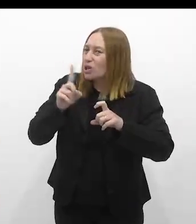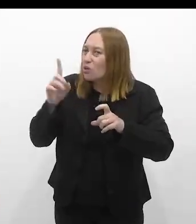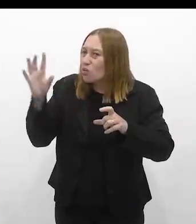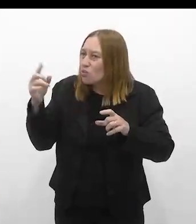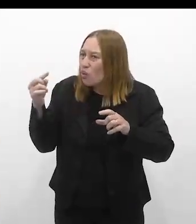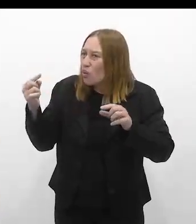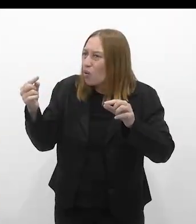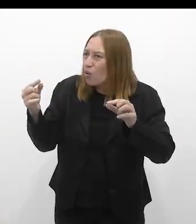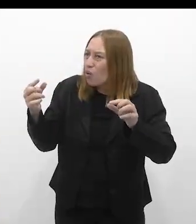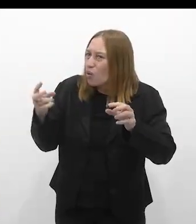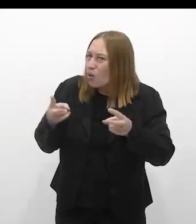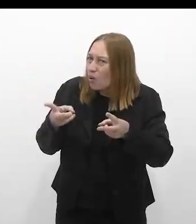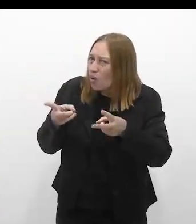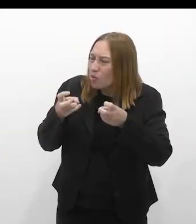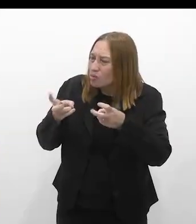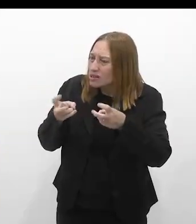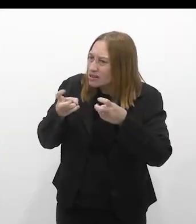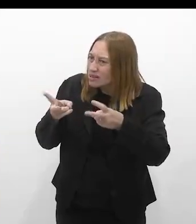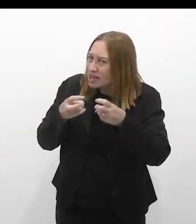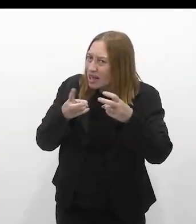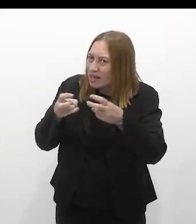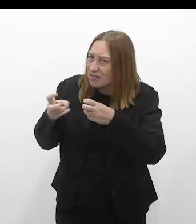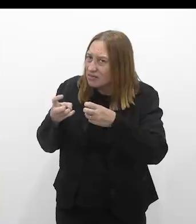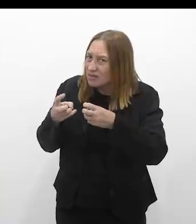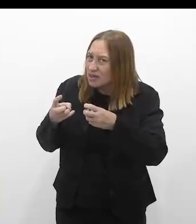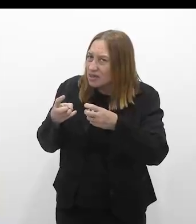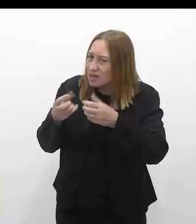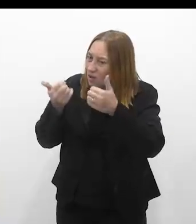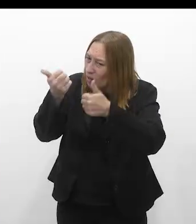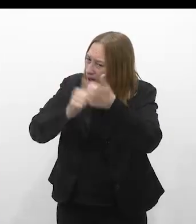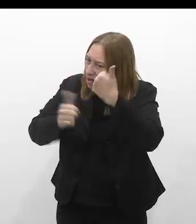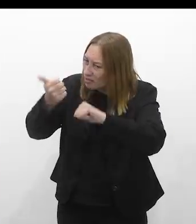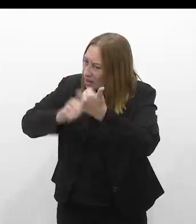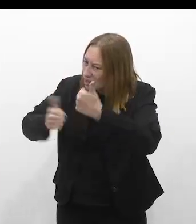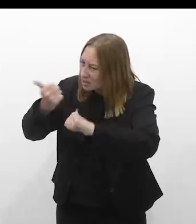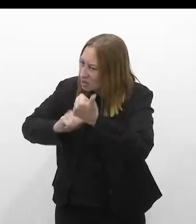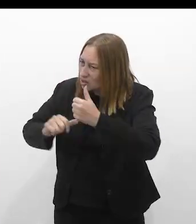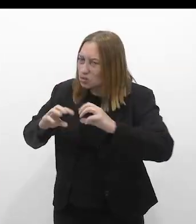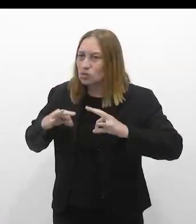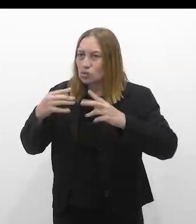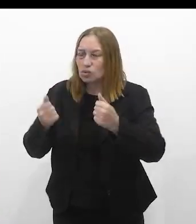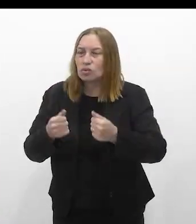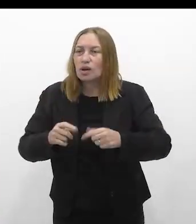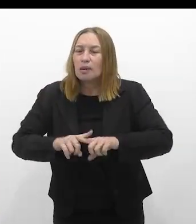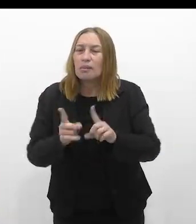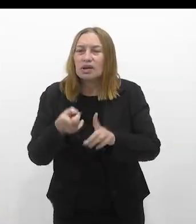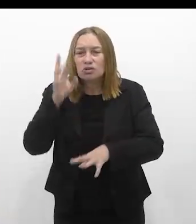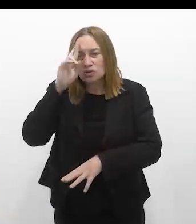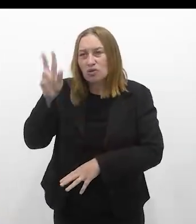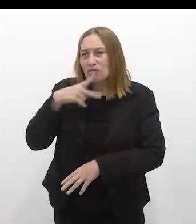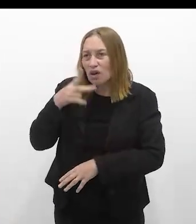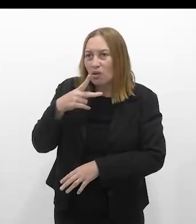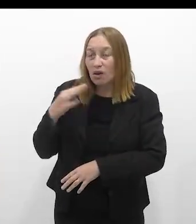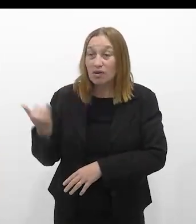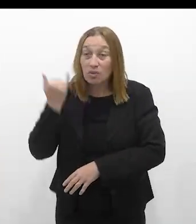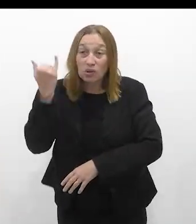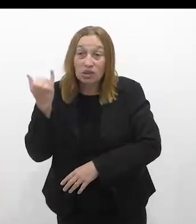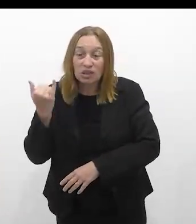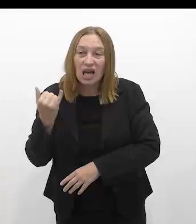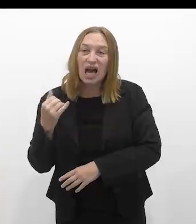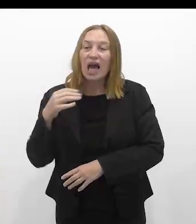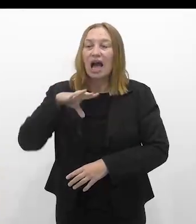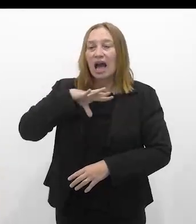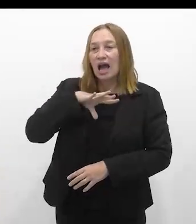não ligue os pontos, né? E aí o senhor também tocou em algo muito importante. Ai, menopausa,